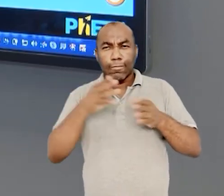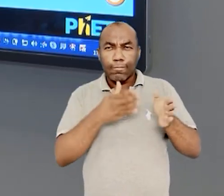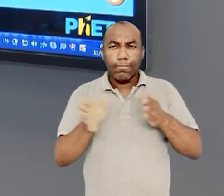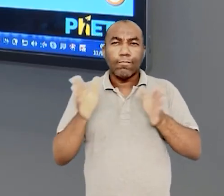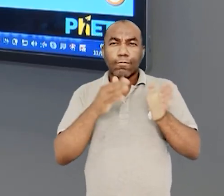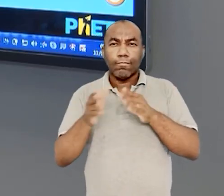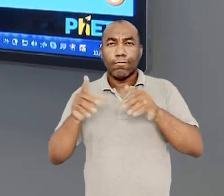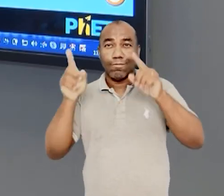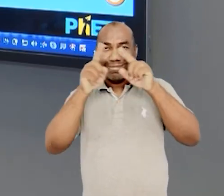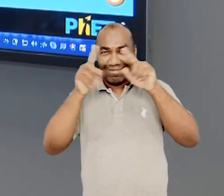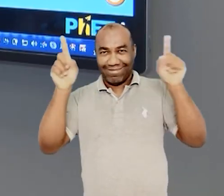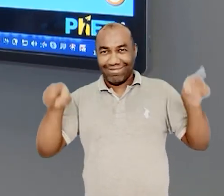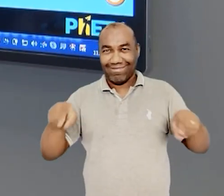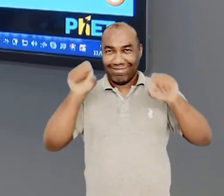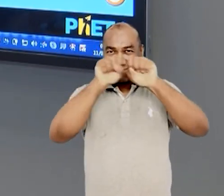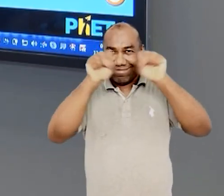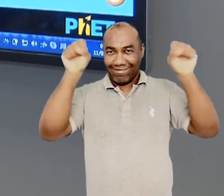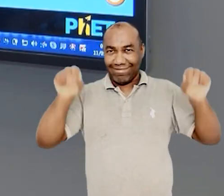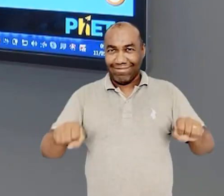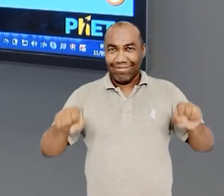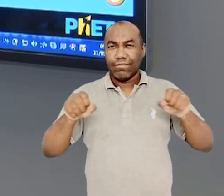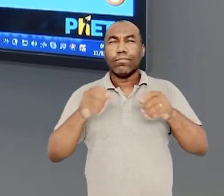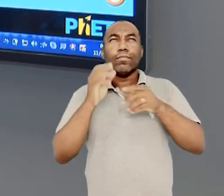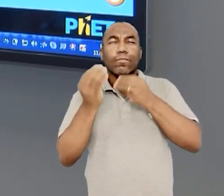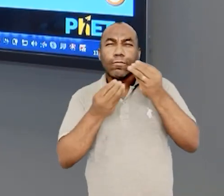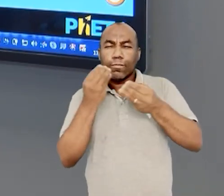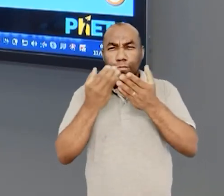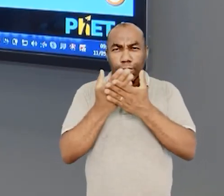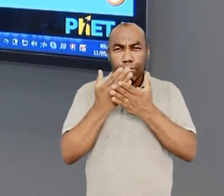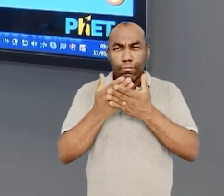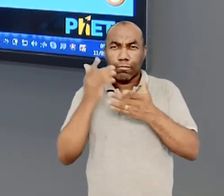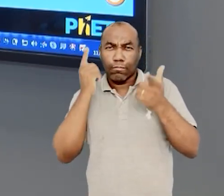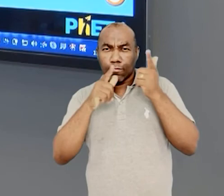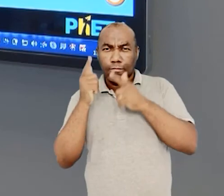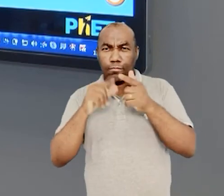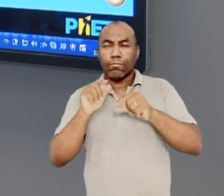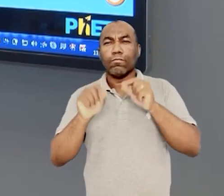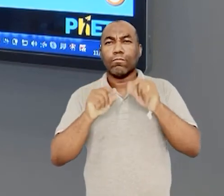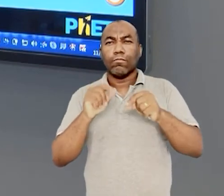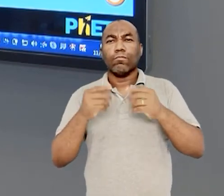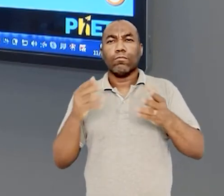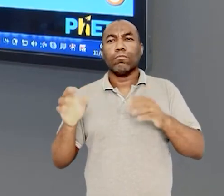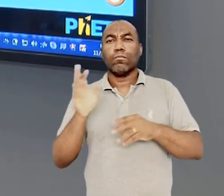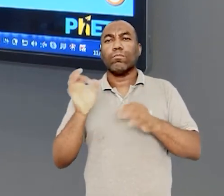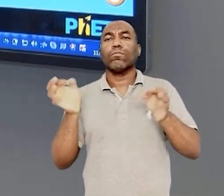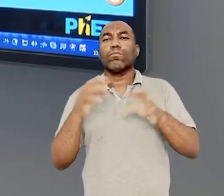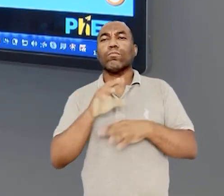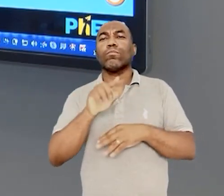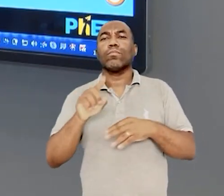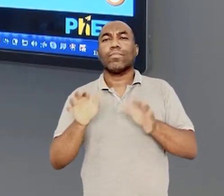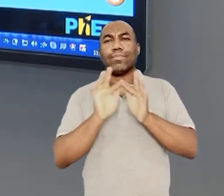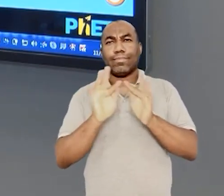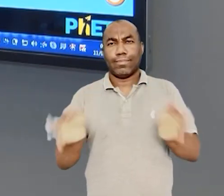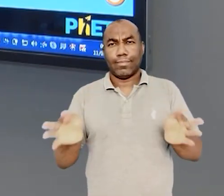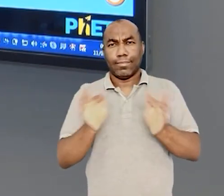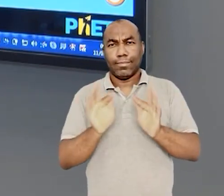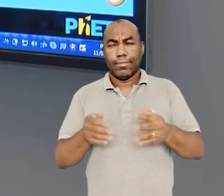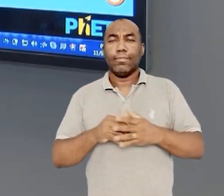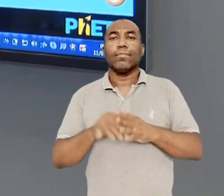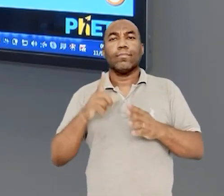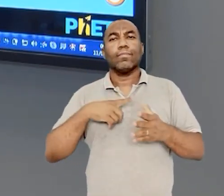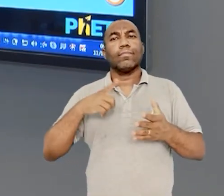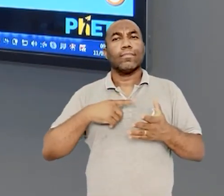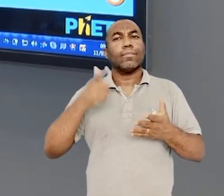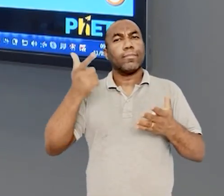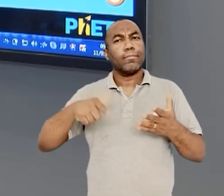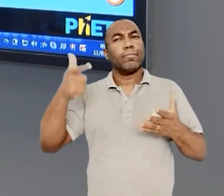essas simulações, entender como funciona essa eletricidade. Bom, esse circuito aqui eu chamo de circuito elétrico simples,